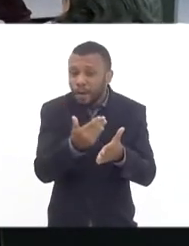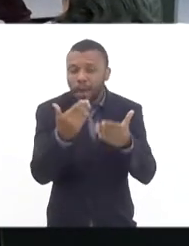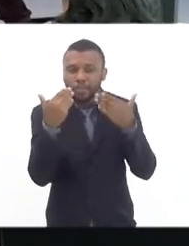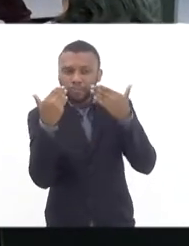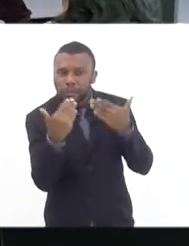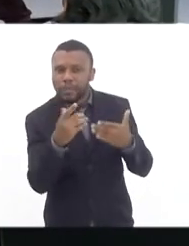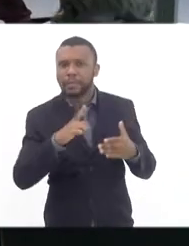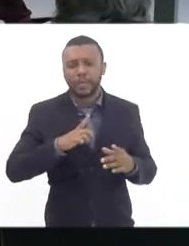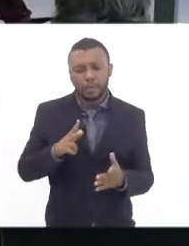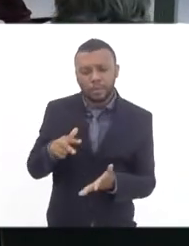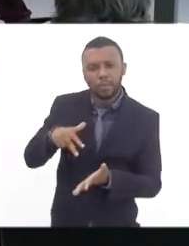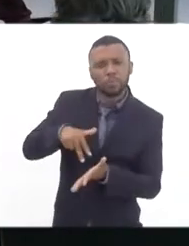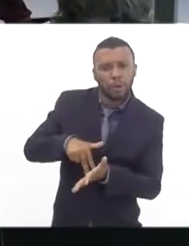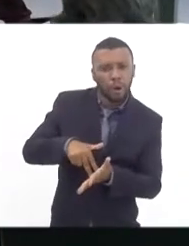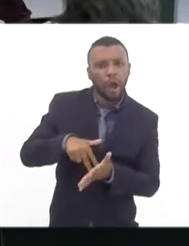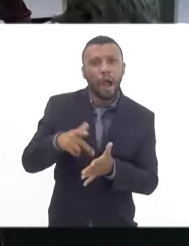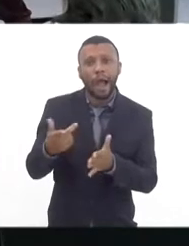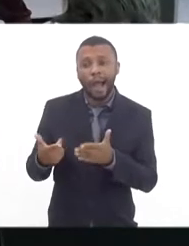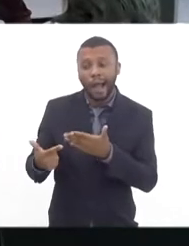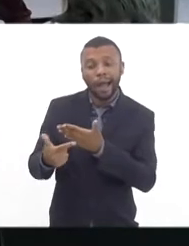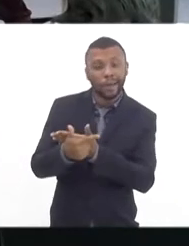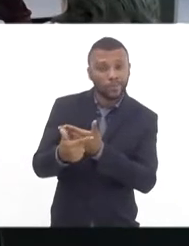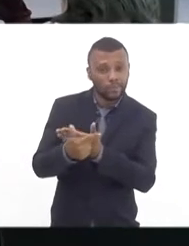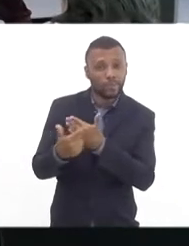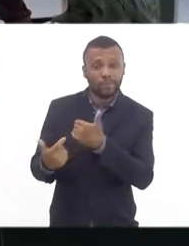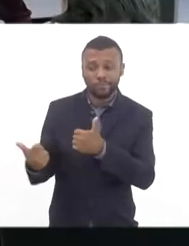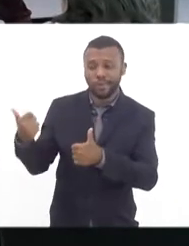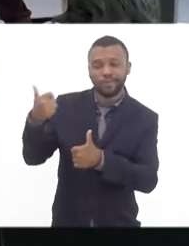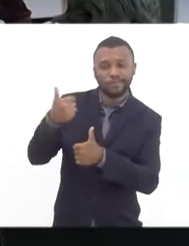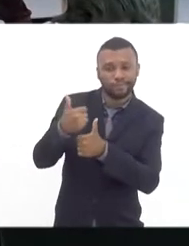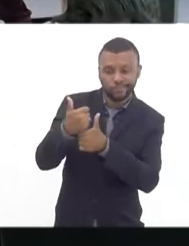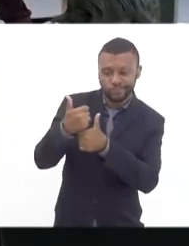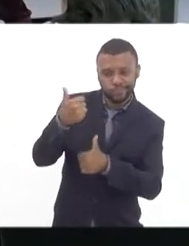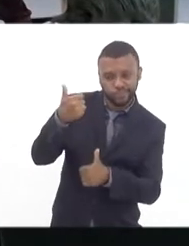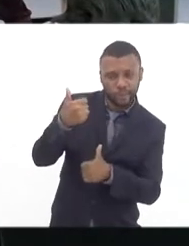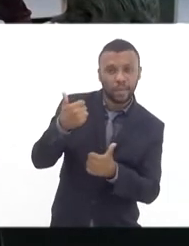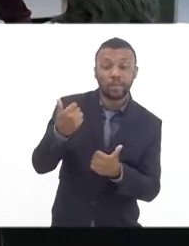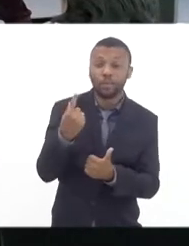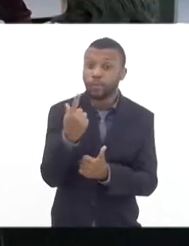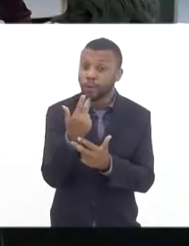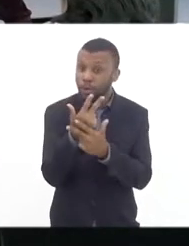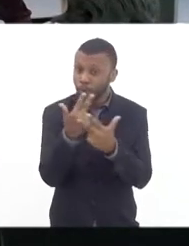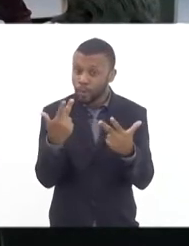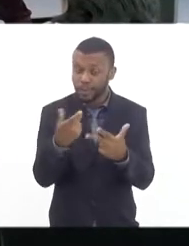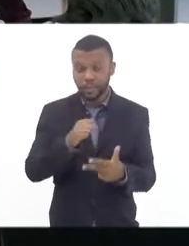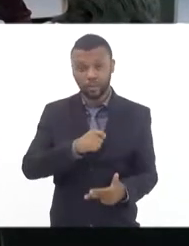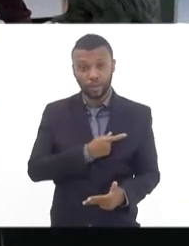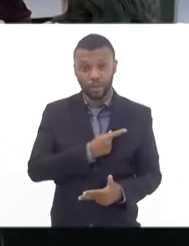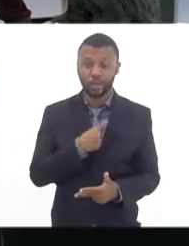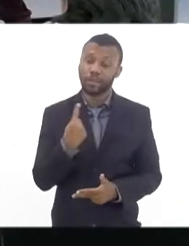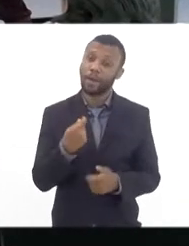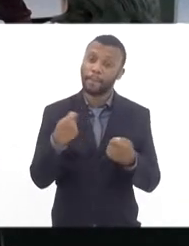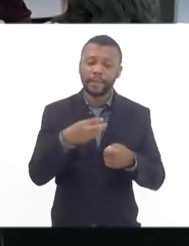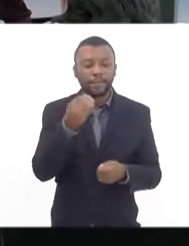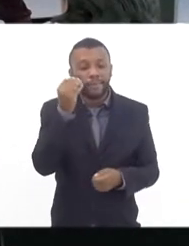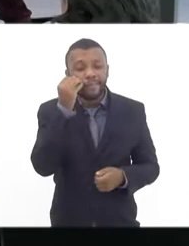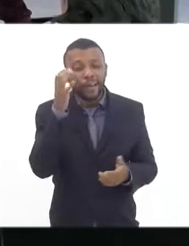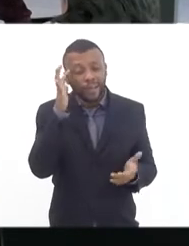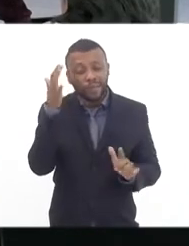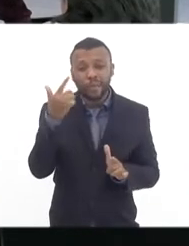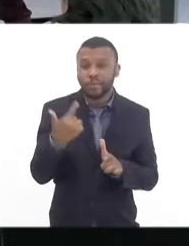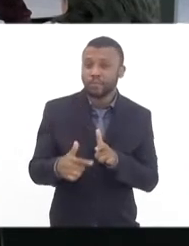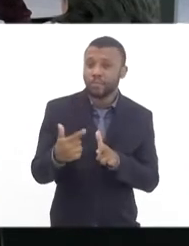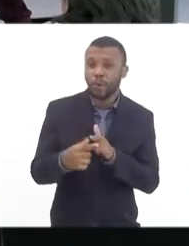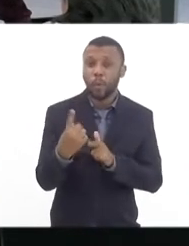de gás, assumiu uma suplência. Aí eu falei, olha só, uma das únicas coisas de São Gonçalo hoje que a gente precisa ver um